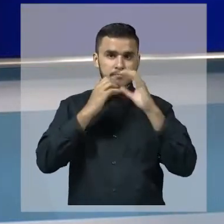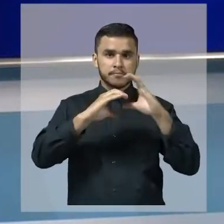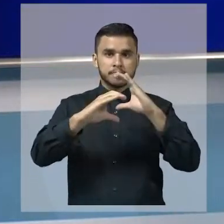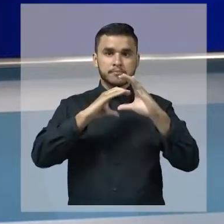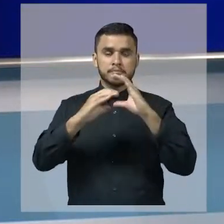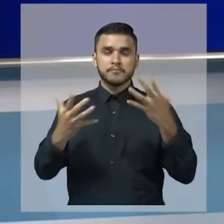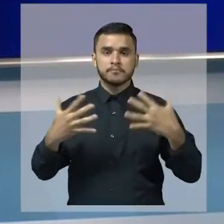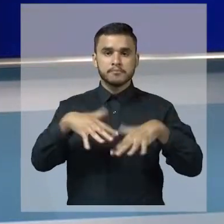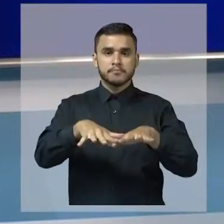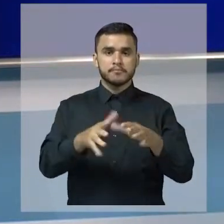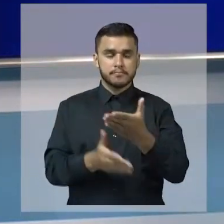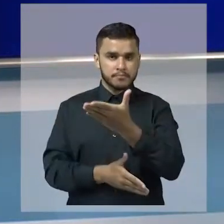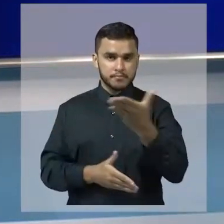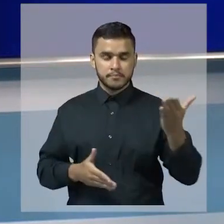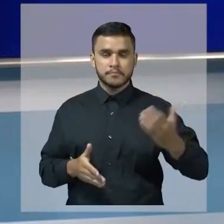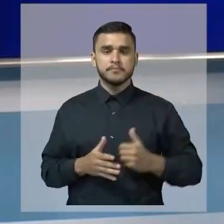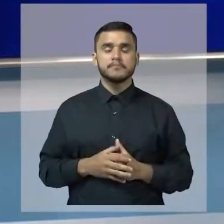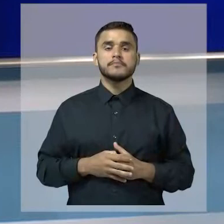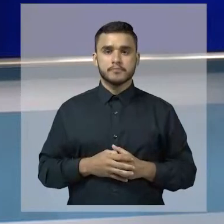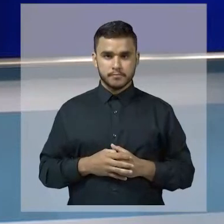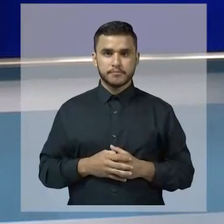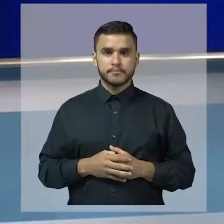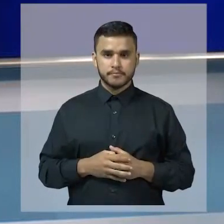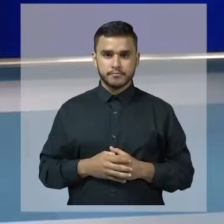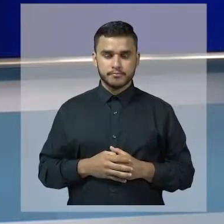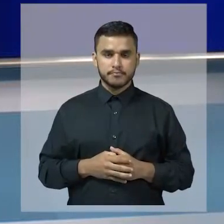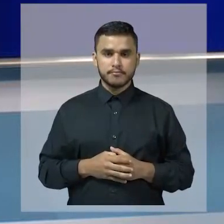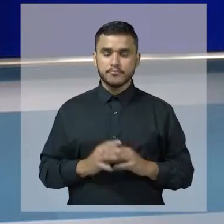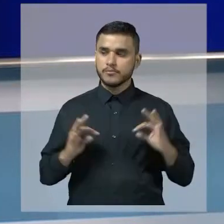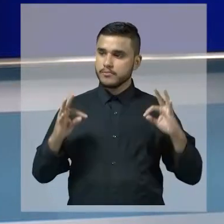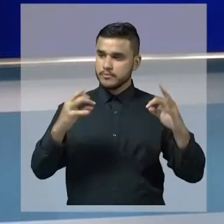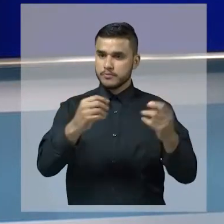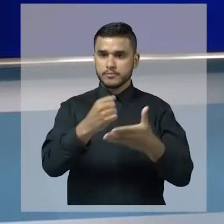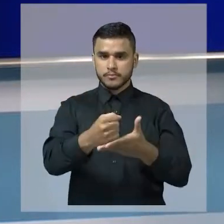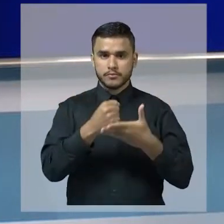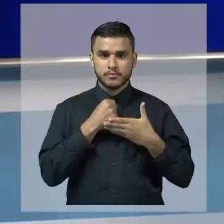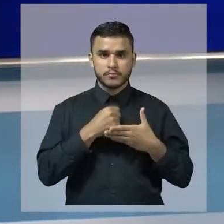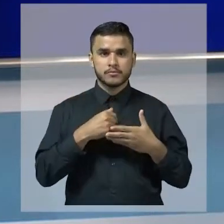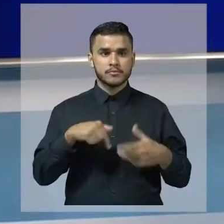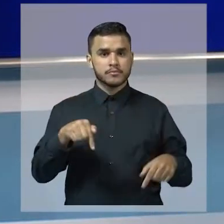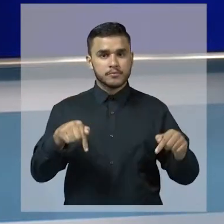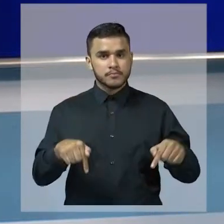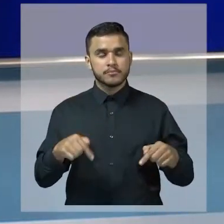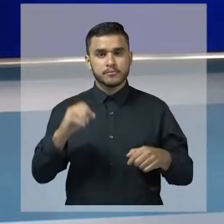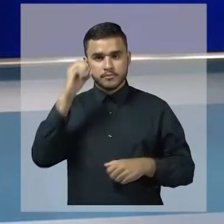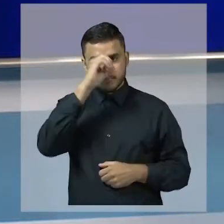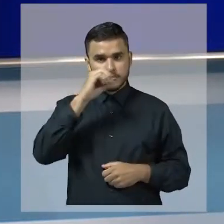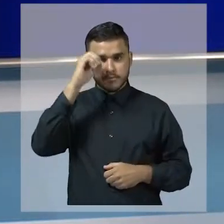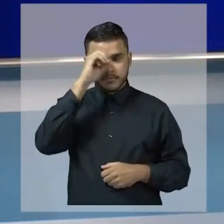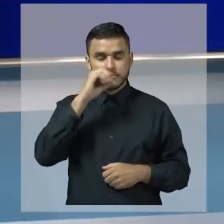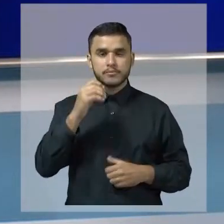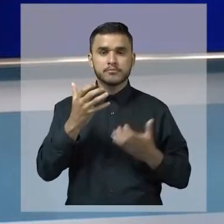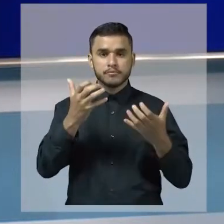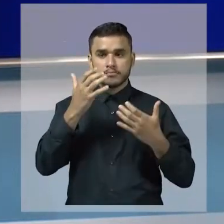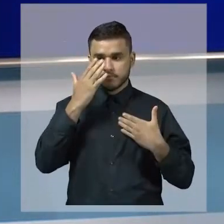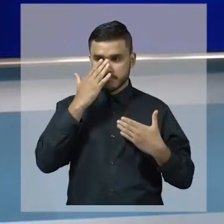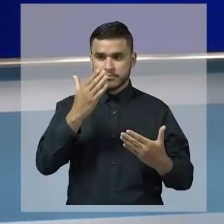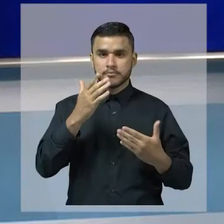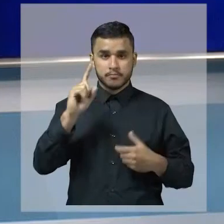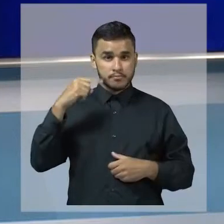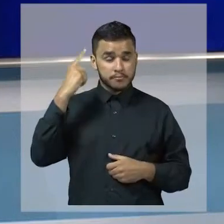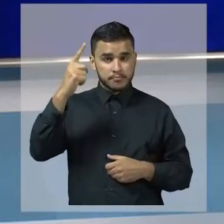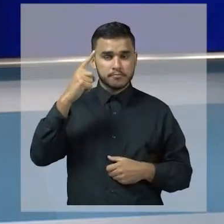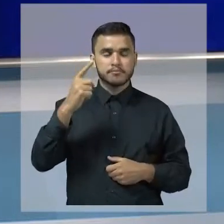comunicação inclusiva, enfim, a todos que nos ajudam aqui a participar do programa e com o convite